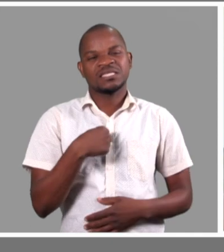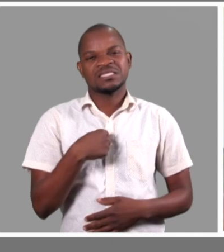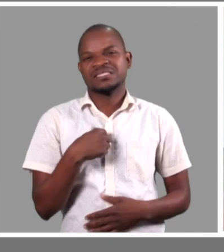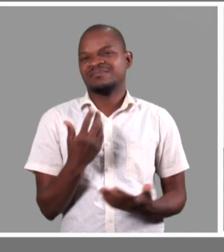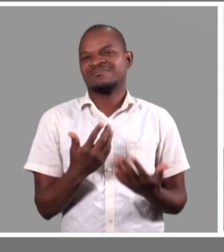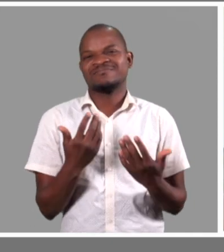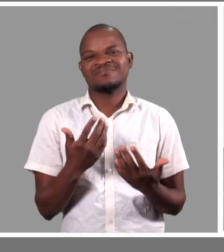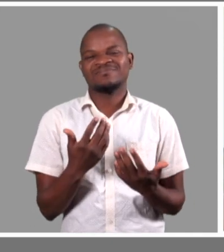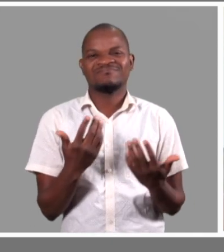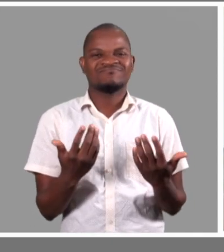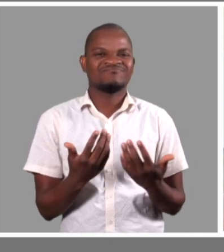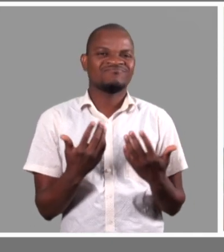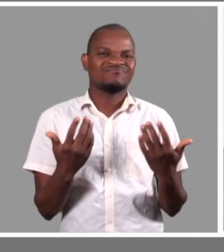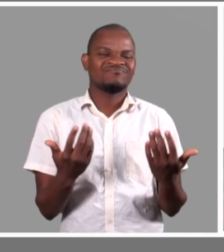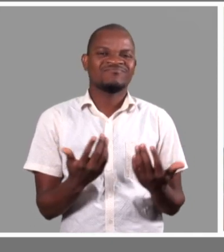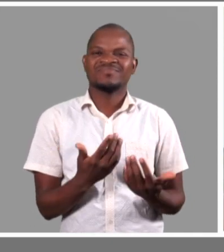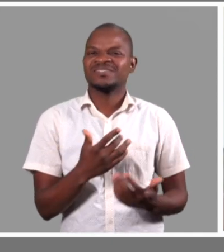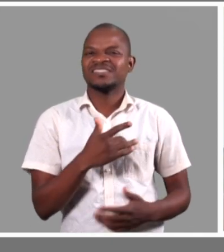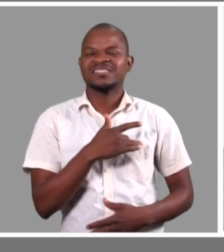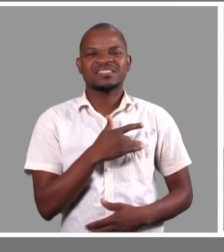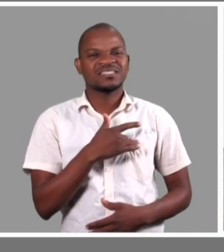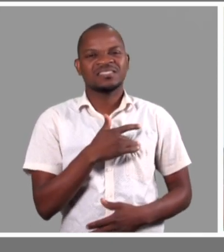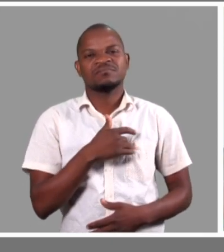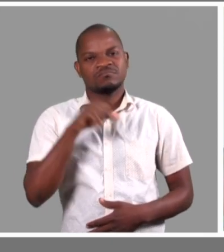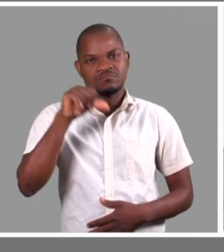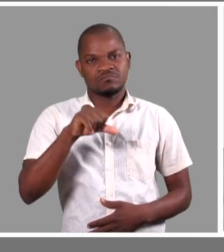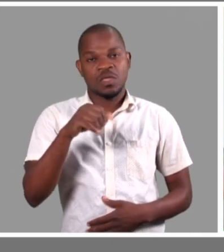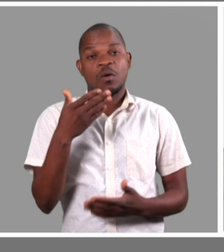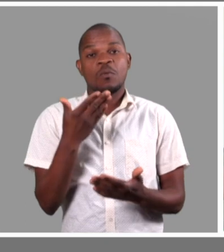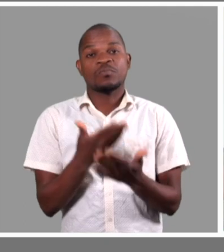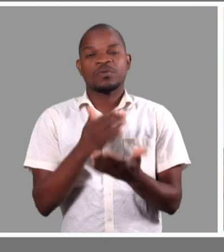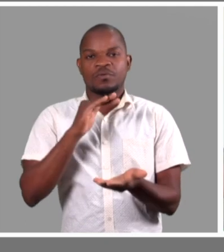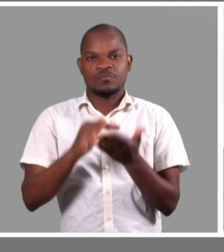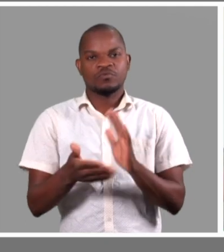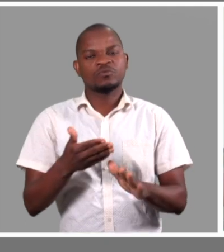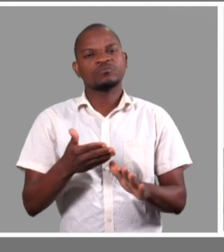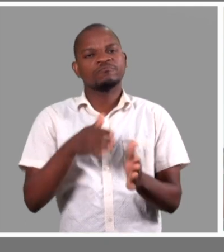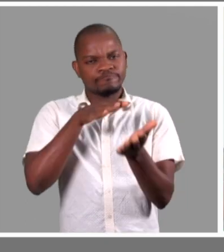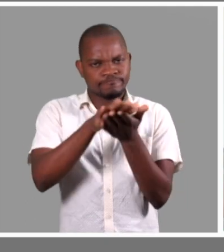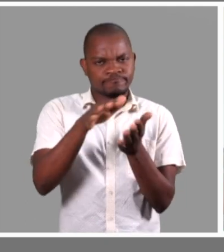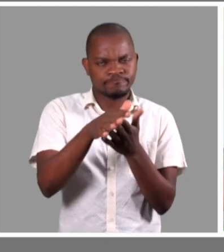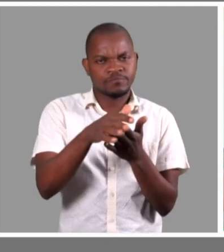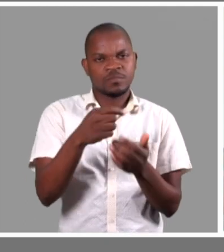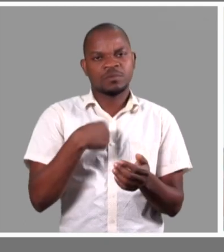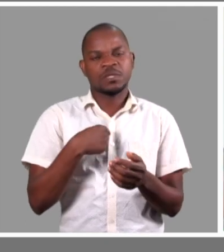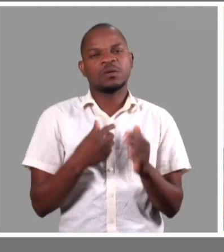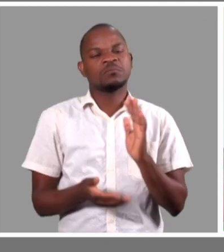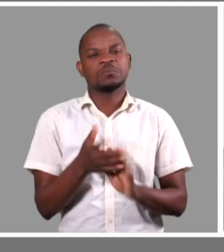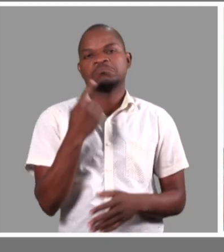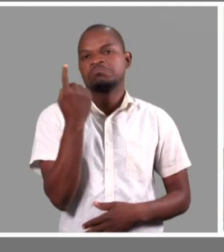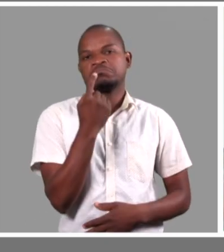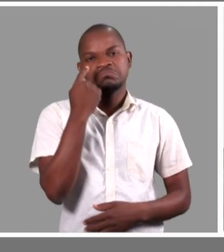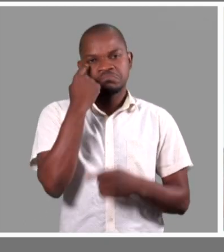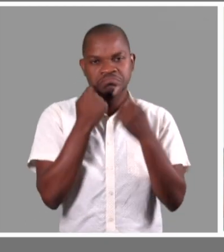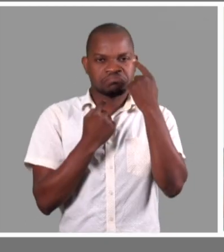não tem um momento, quando o professor dizia na hora, eu chorava,